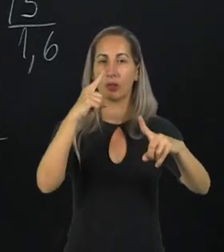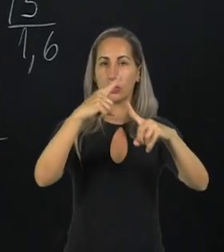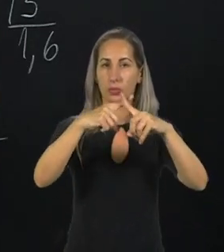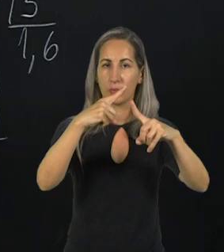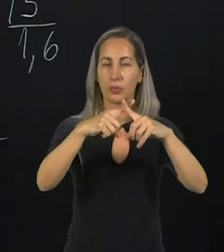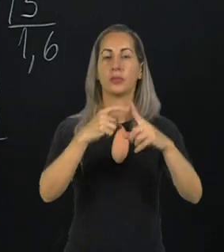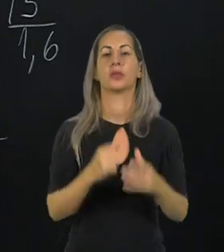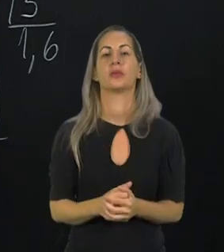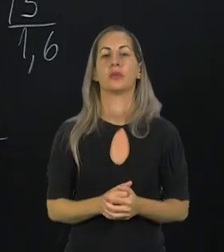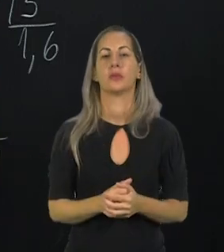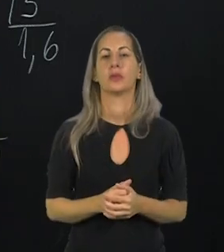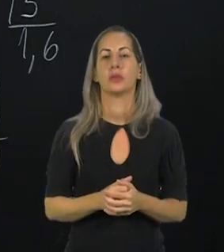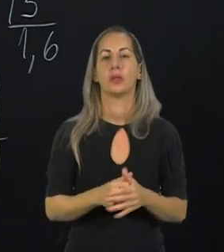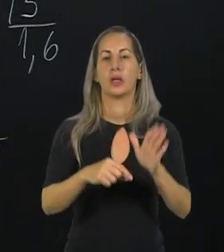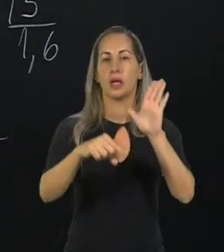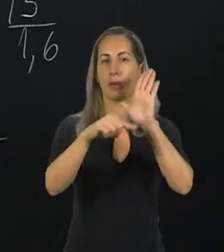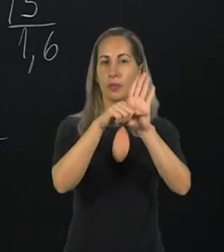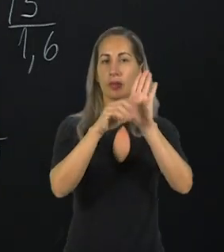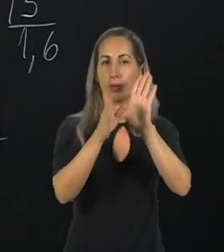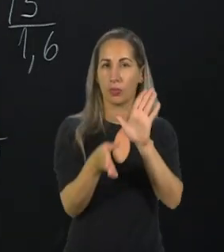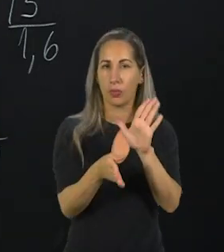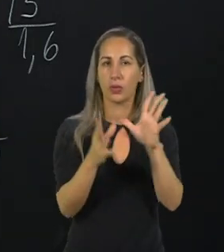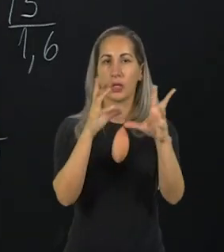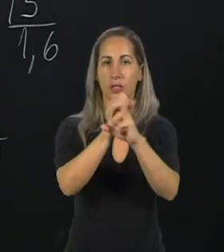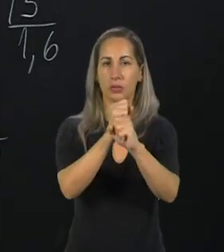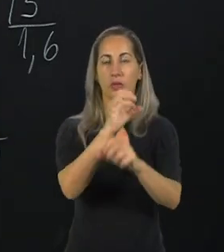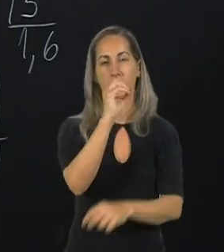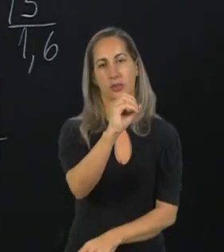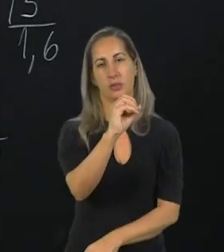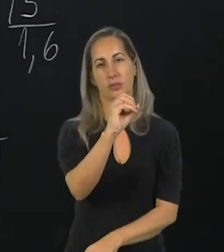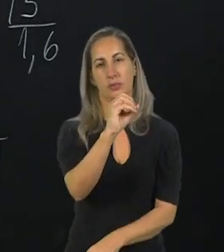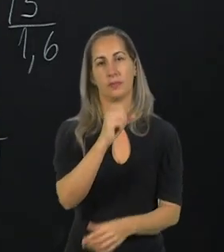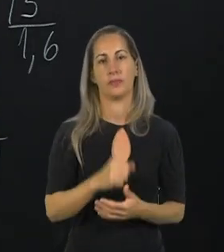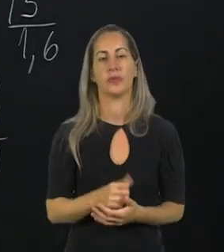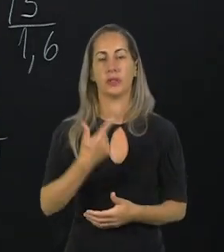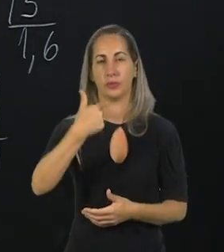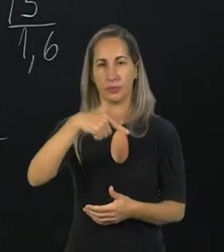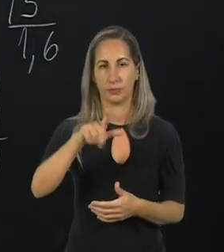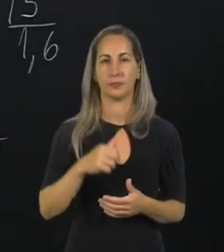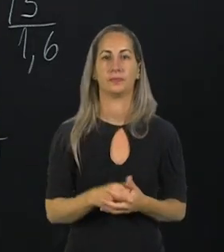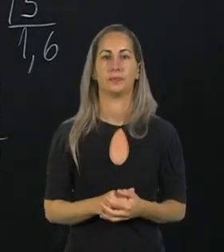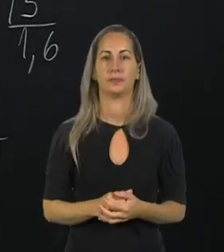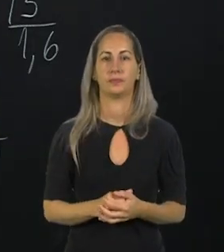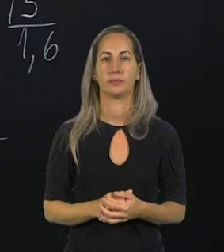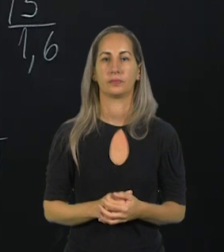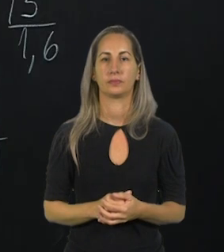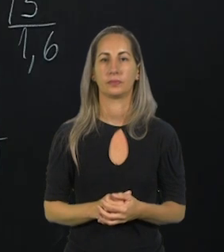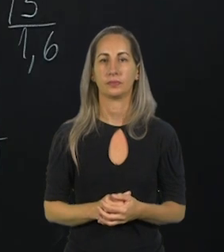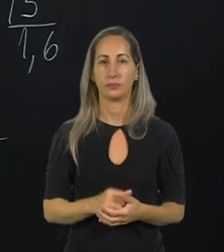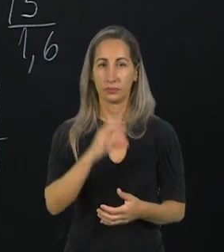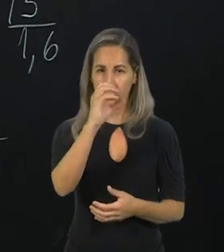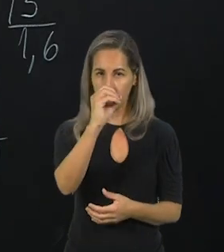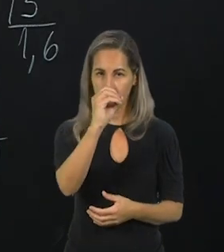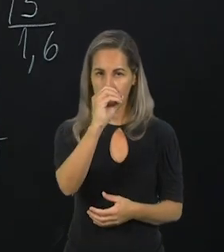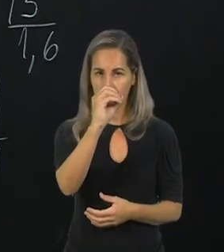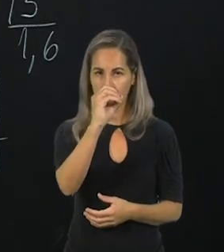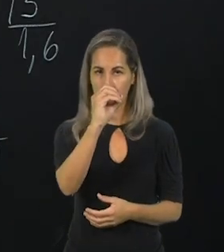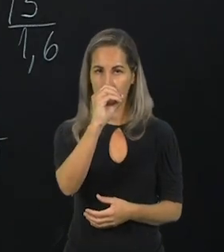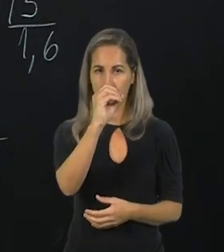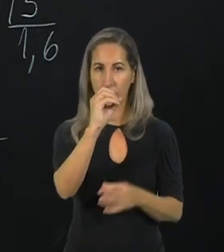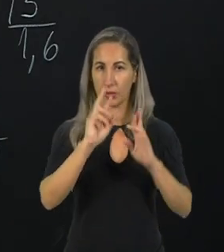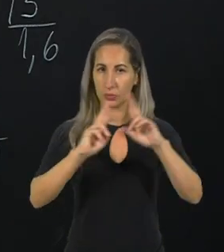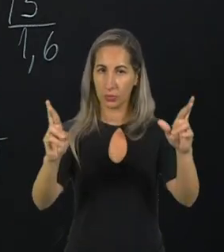multiplicação subtraindo e o resultado é igual a 0. De novo, sendo o resto igual a 0, a